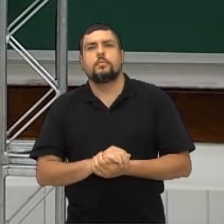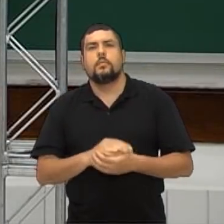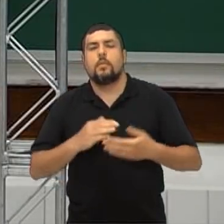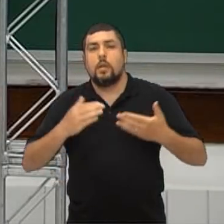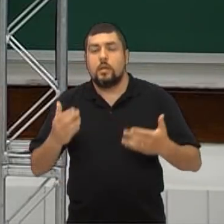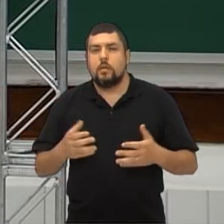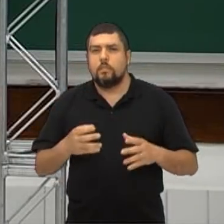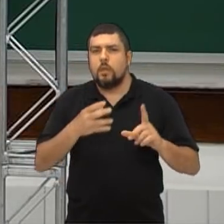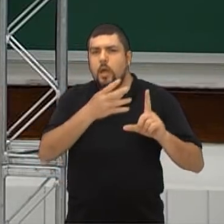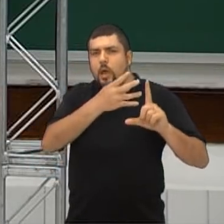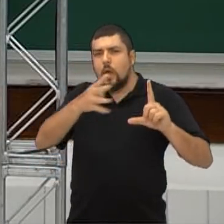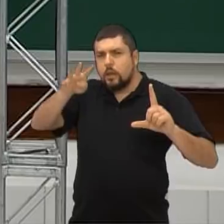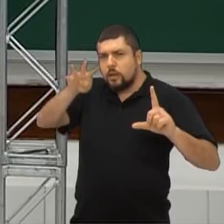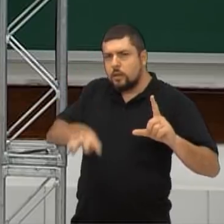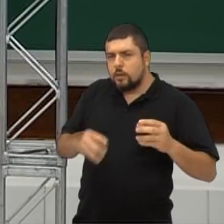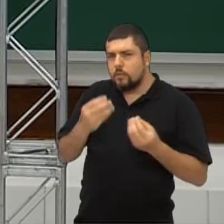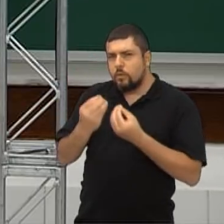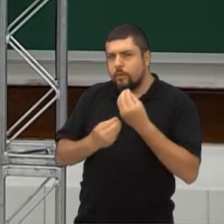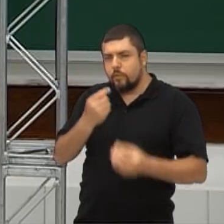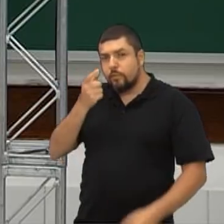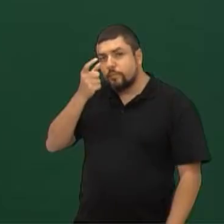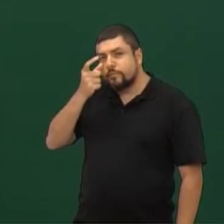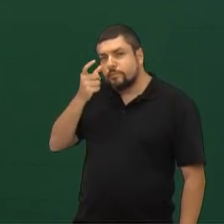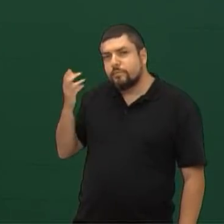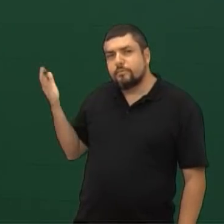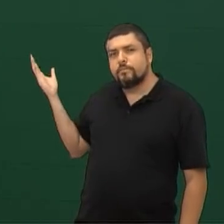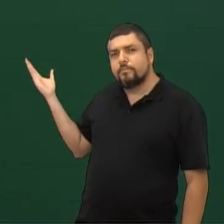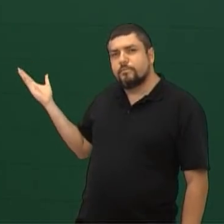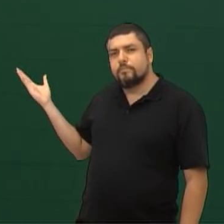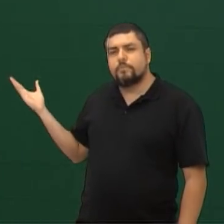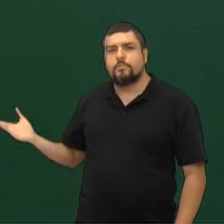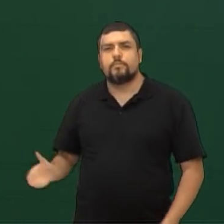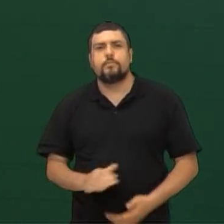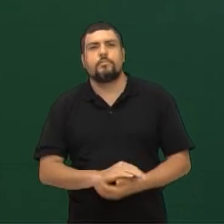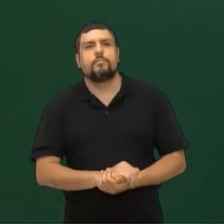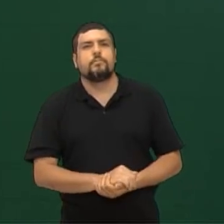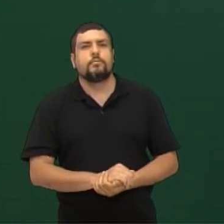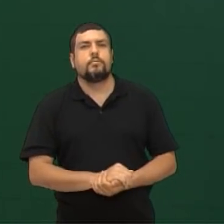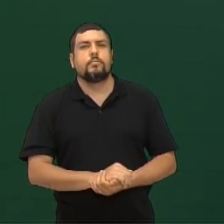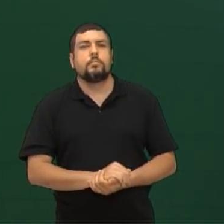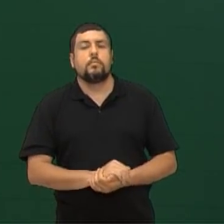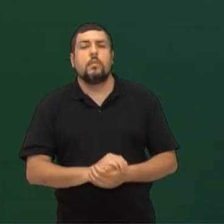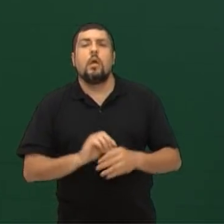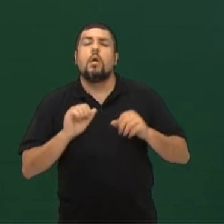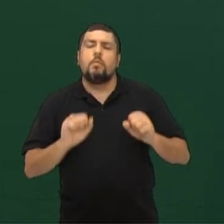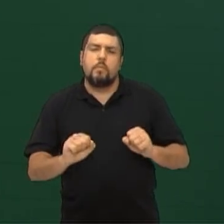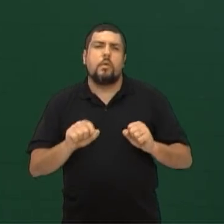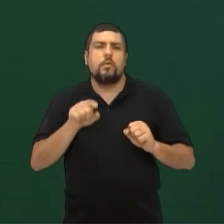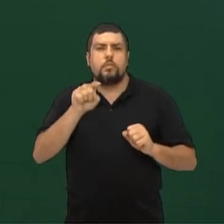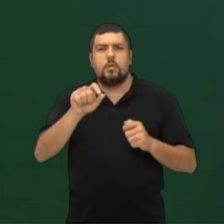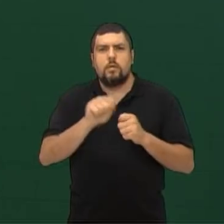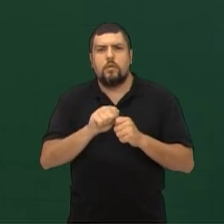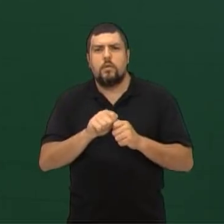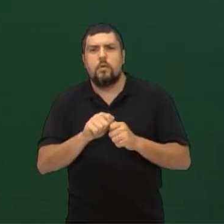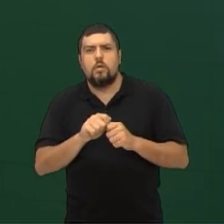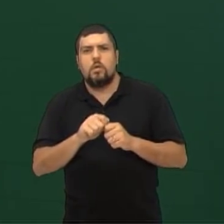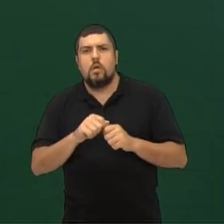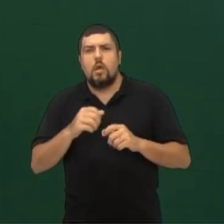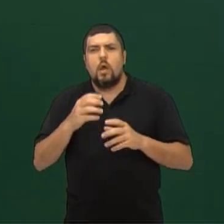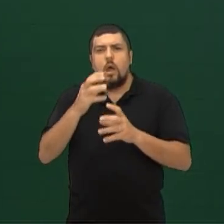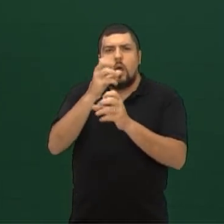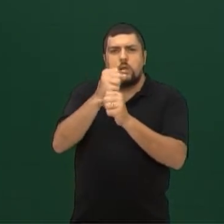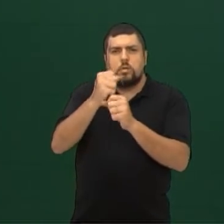deve ficar algo parecido com isso. Talvez vocês tenham plotado a nota e embaixo dela as horas de estudo